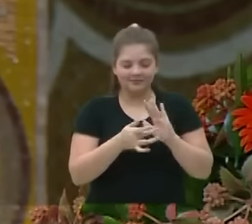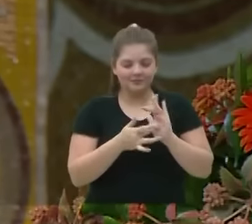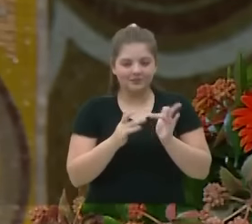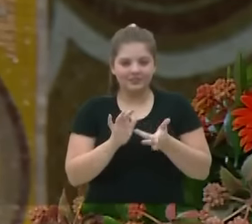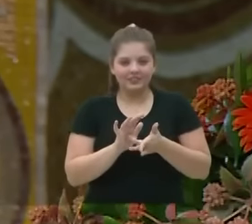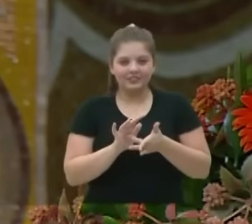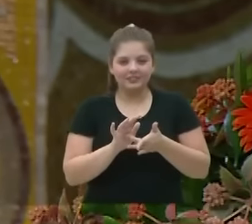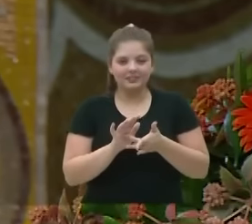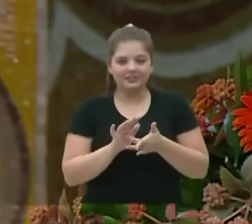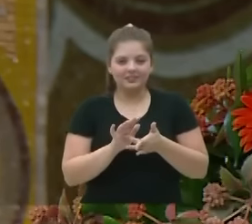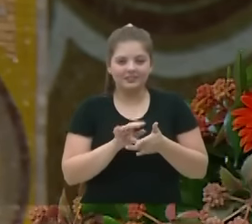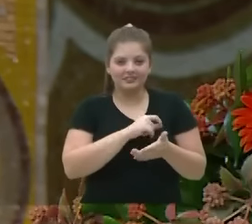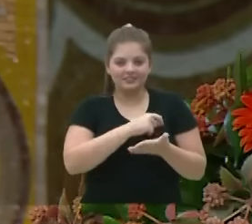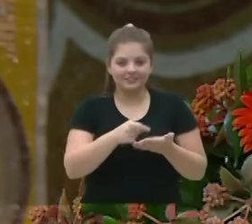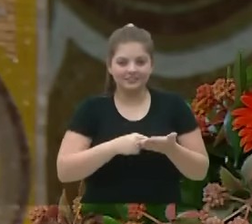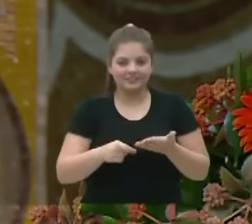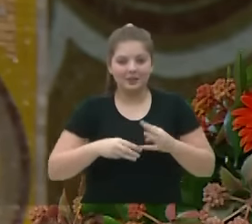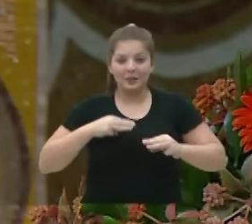segundo